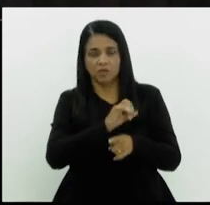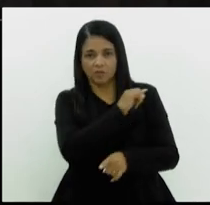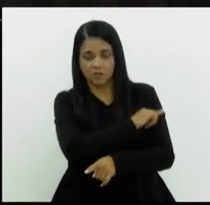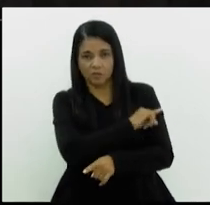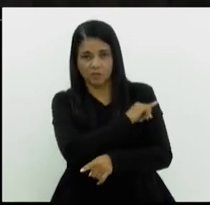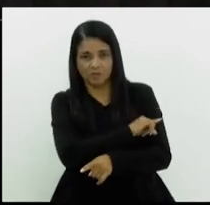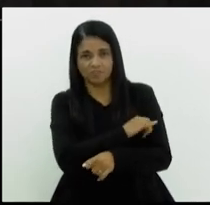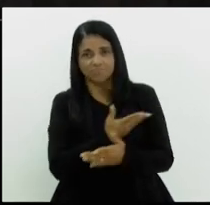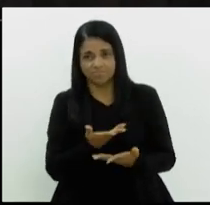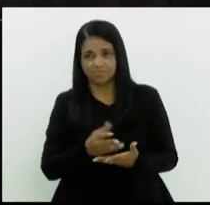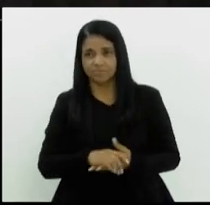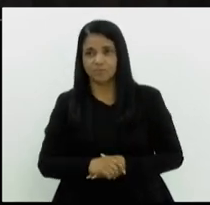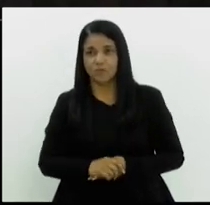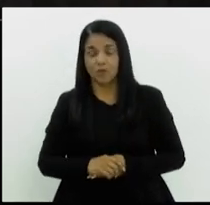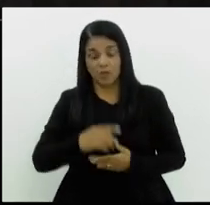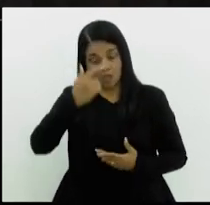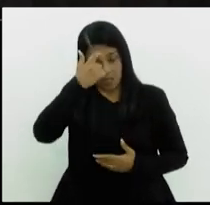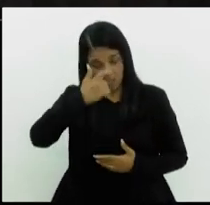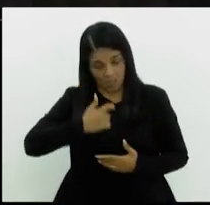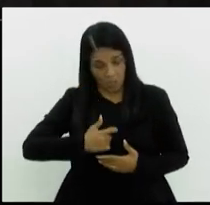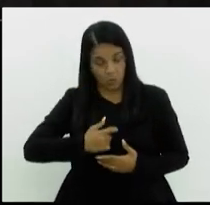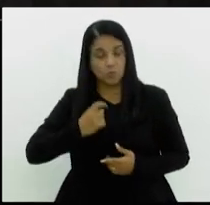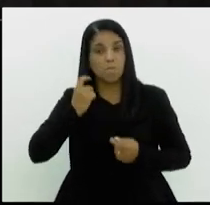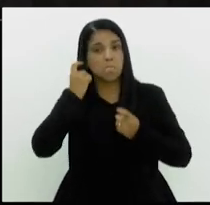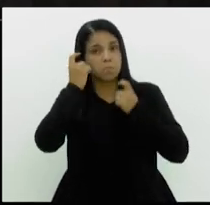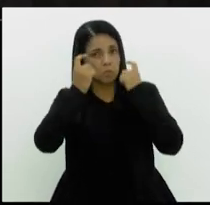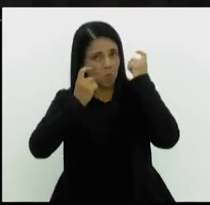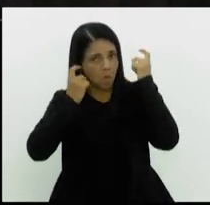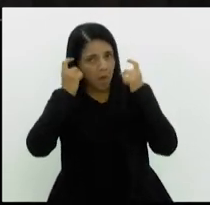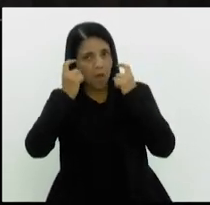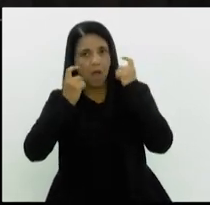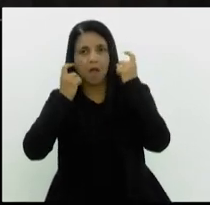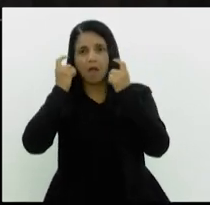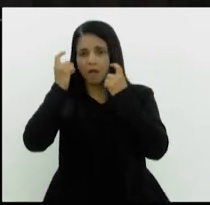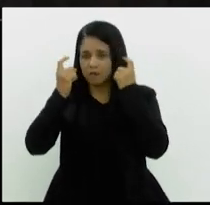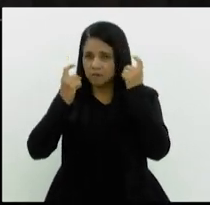Eu estou muito apreensivo, senhor presidente,